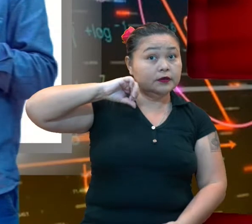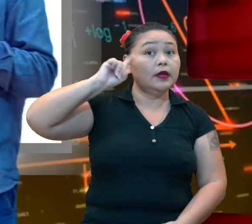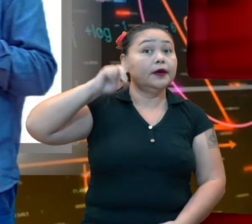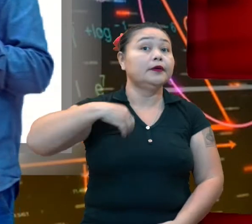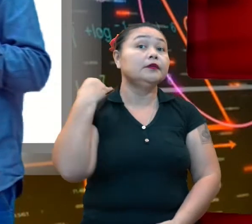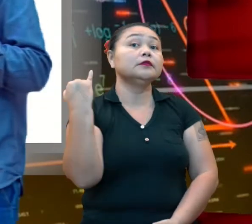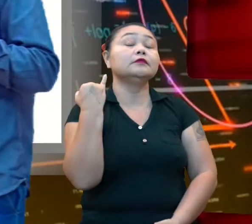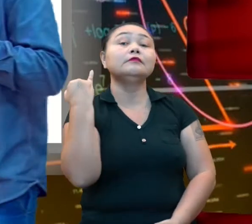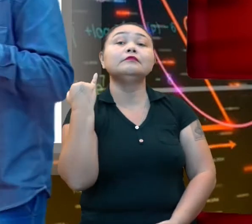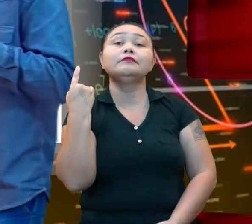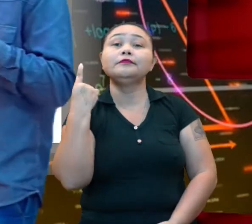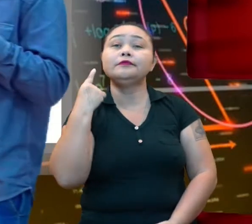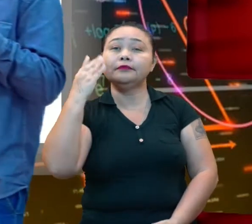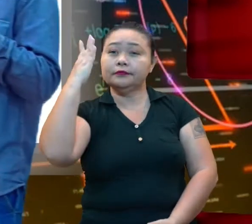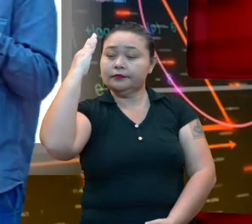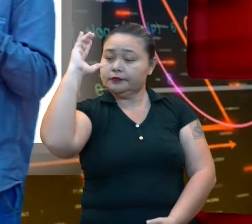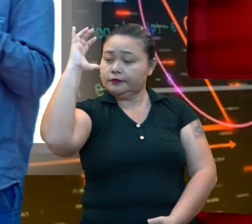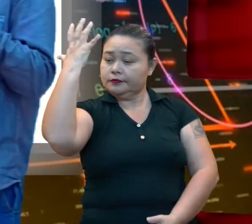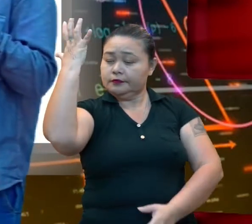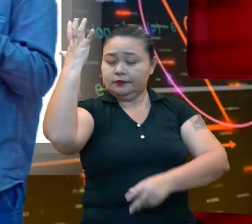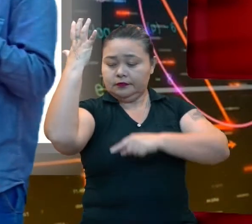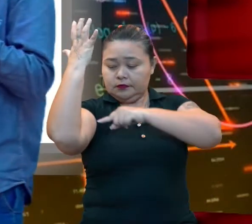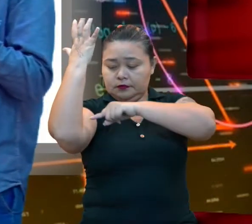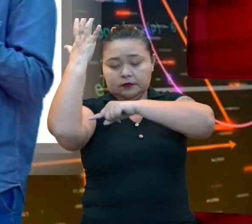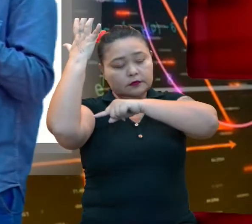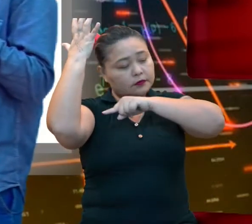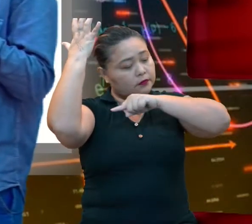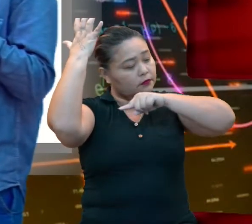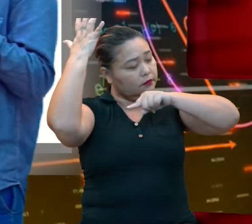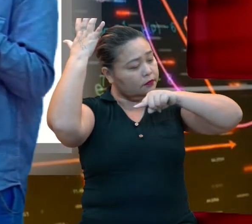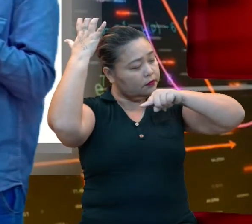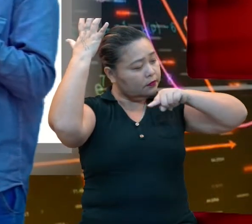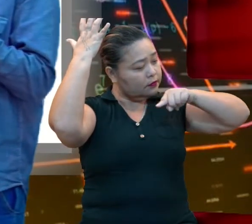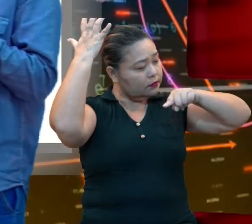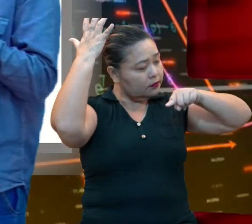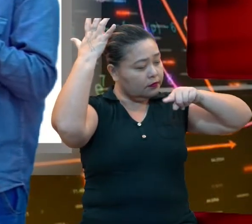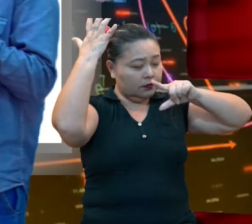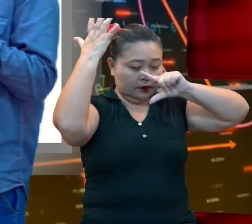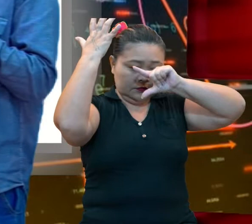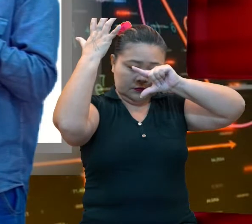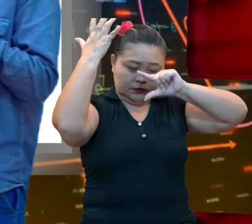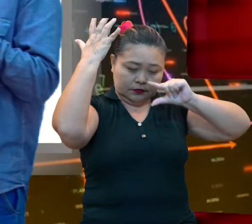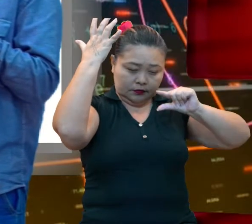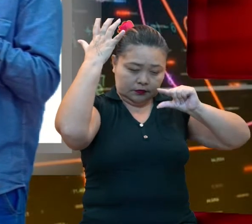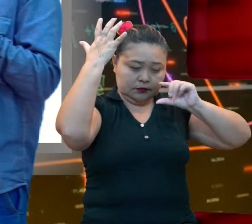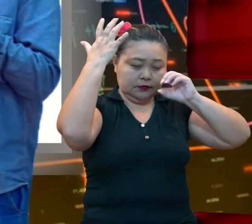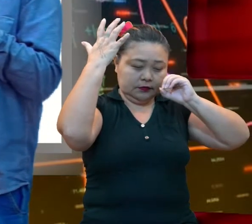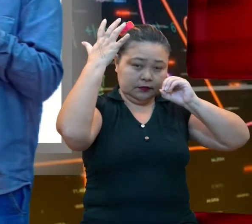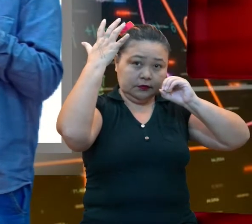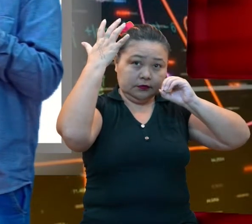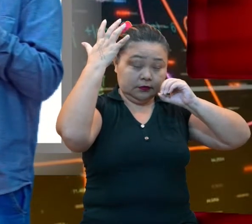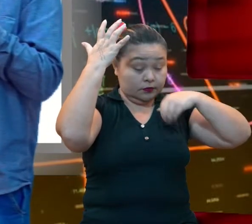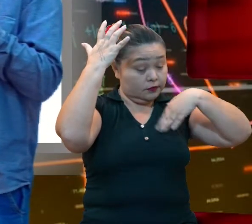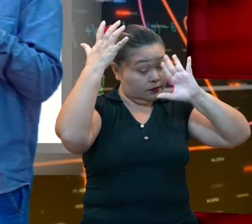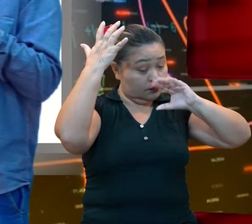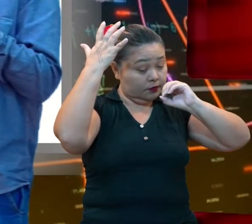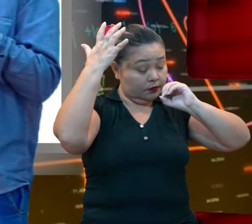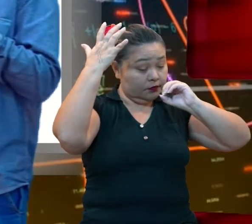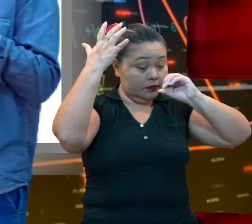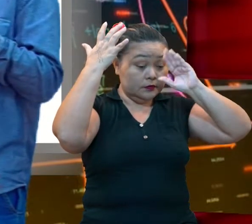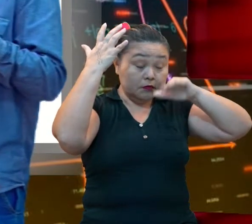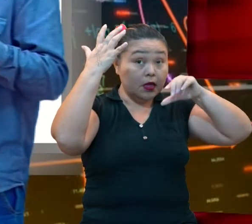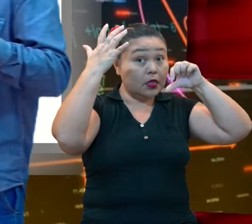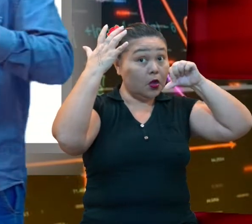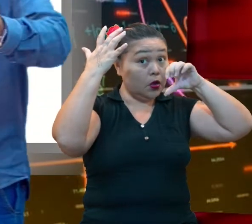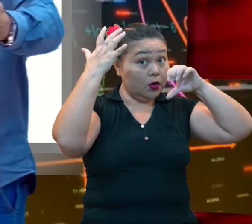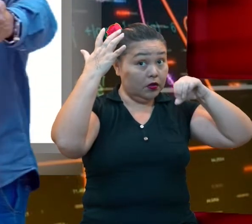importante que você fique numa distância alinhada, que o seu ângulo fique menor do que 0, maior do que 0 e menor que